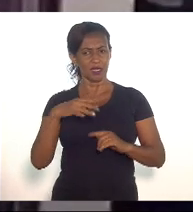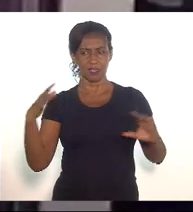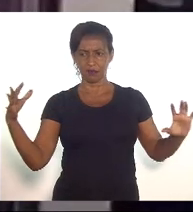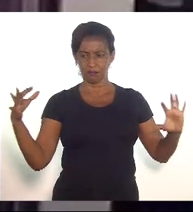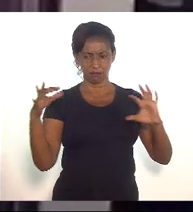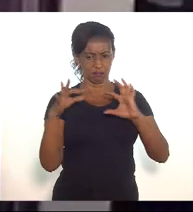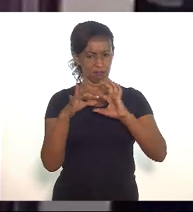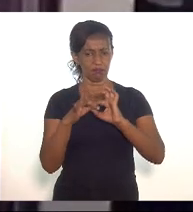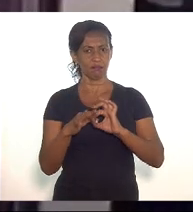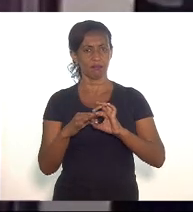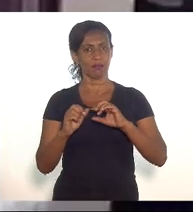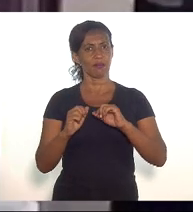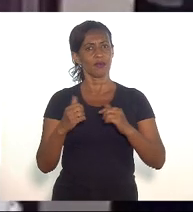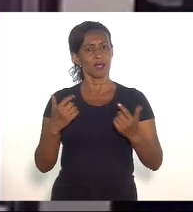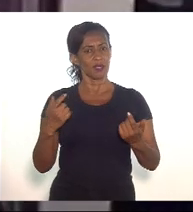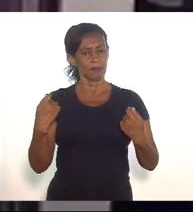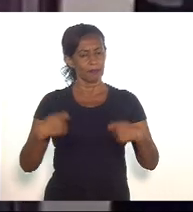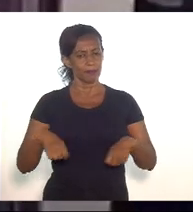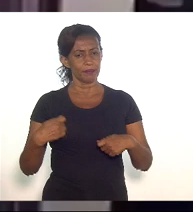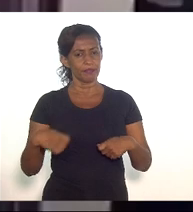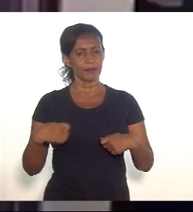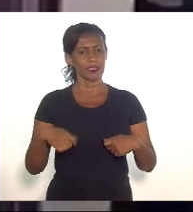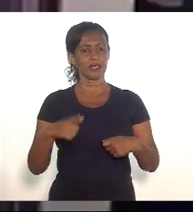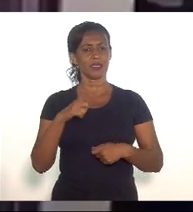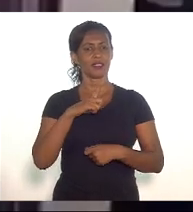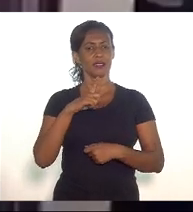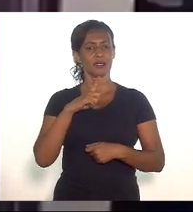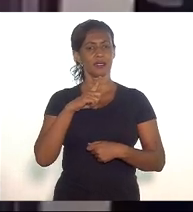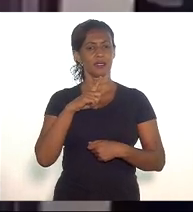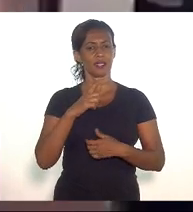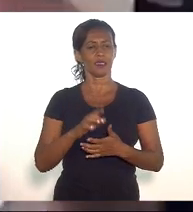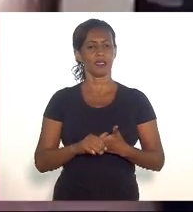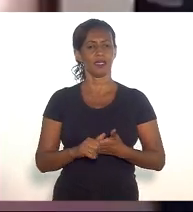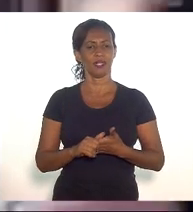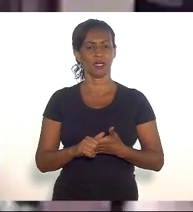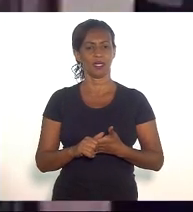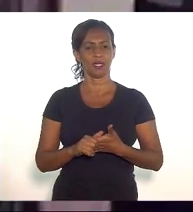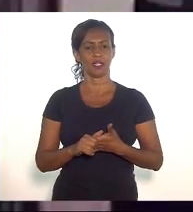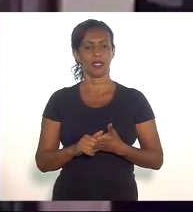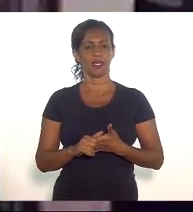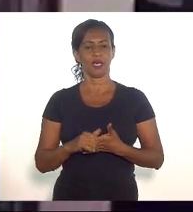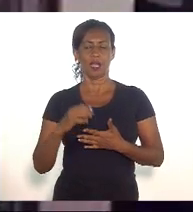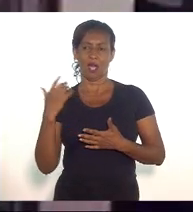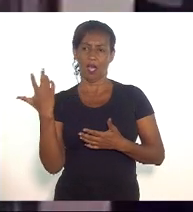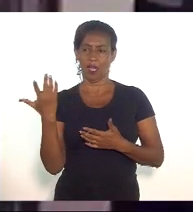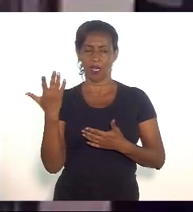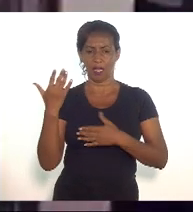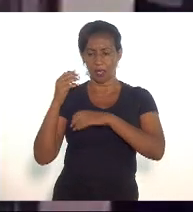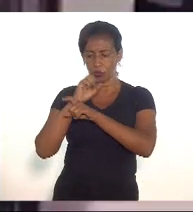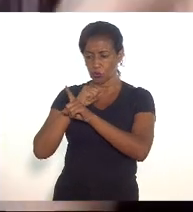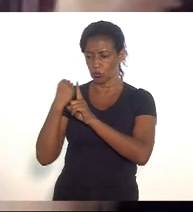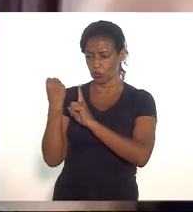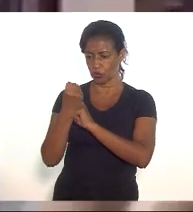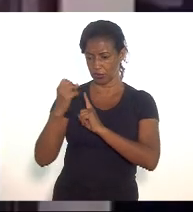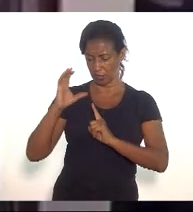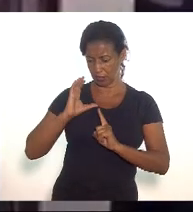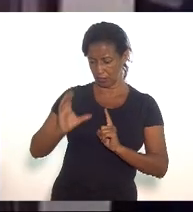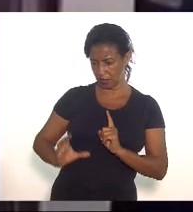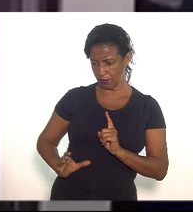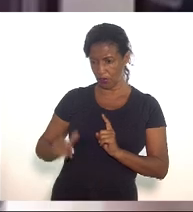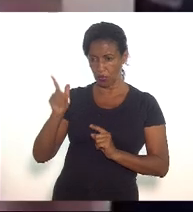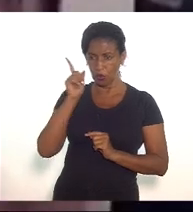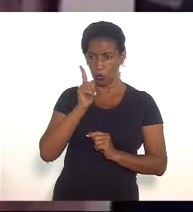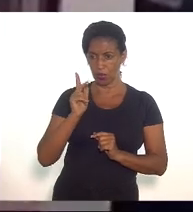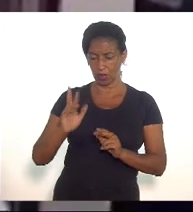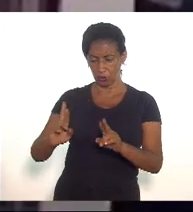cruzamento, é claro que aquilo que é obtido através das oitivas da sociedade civil automaticamente